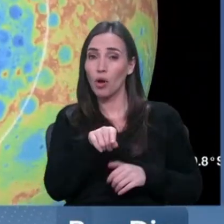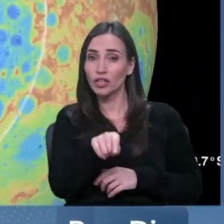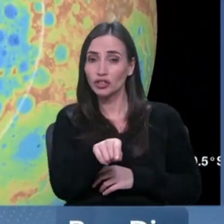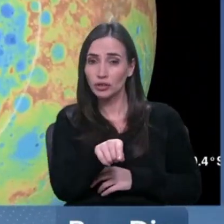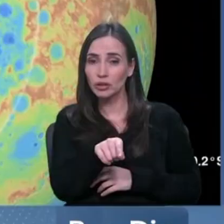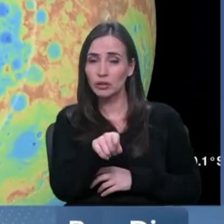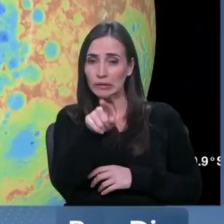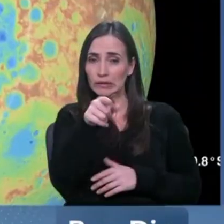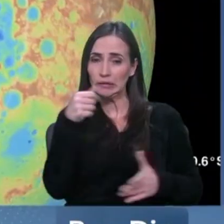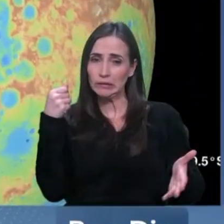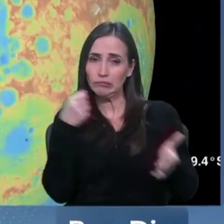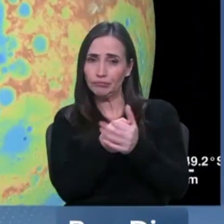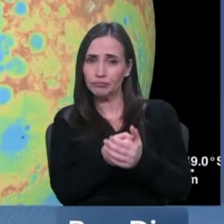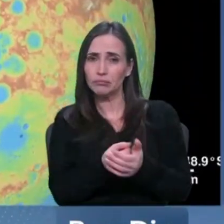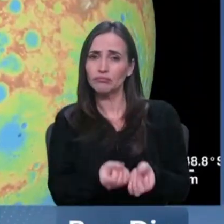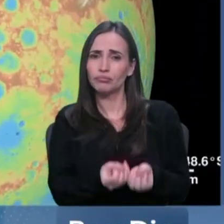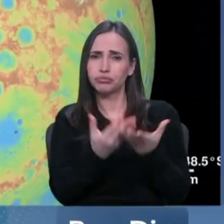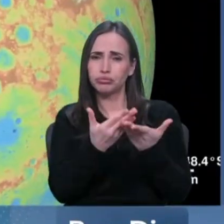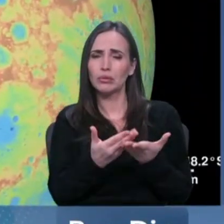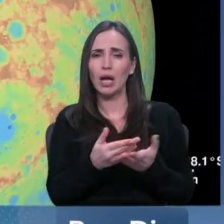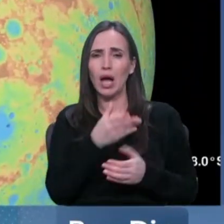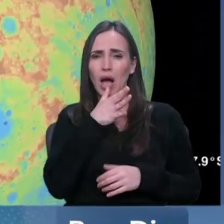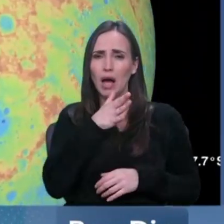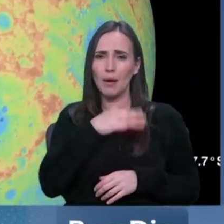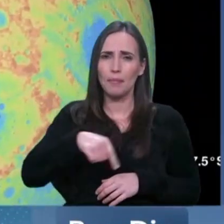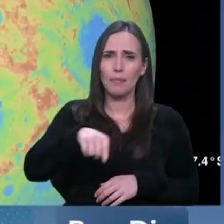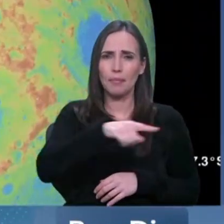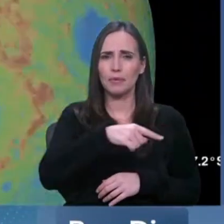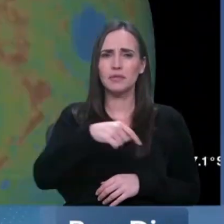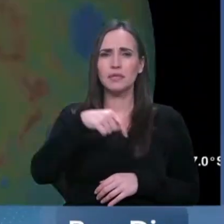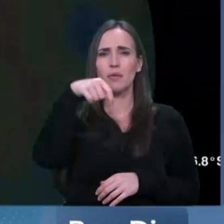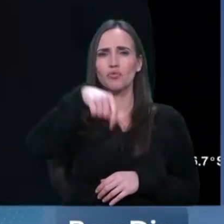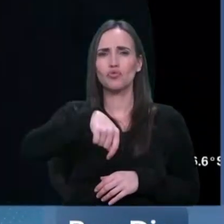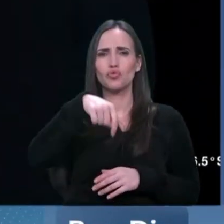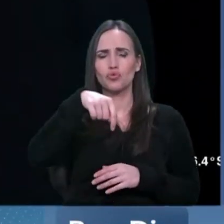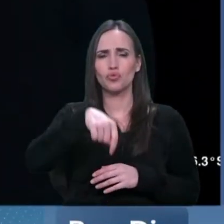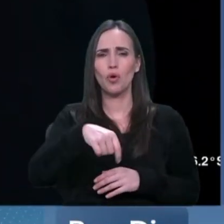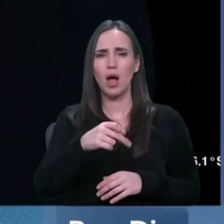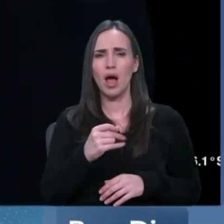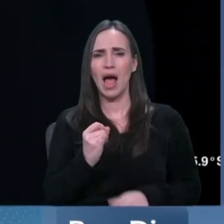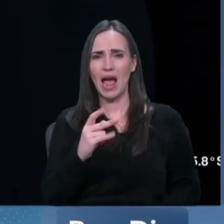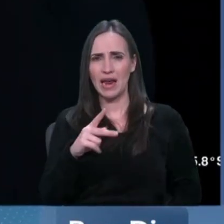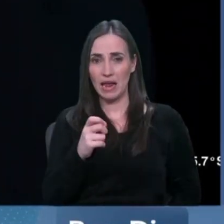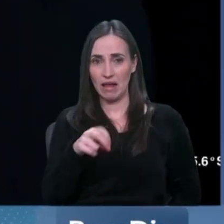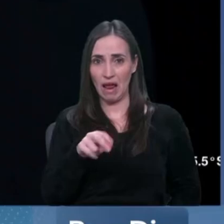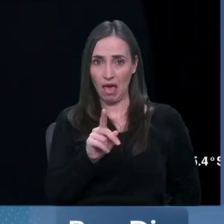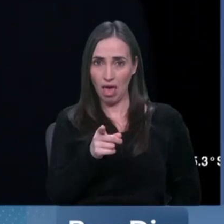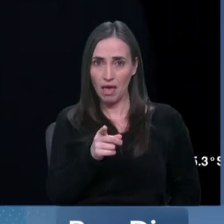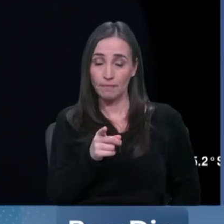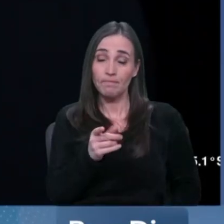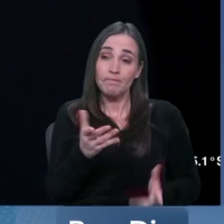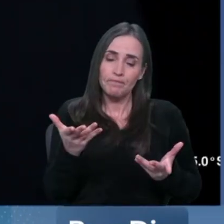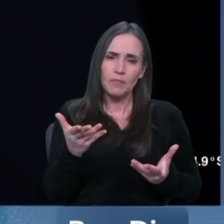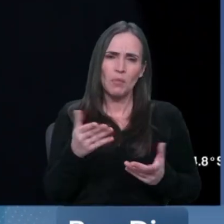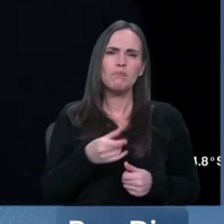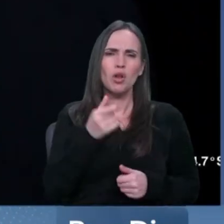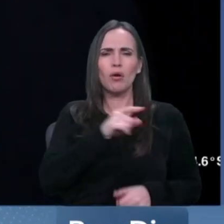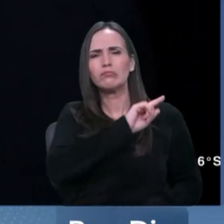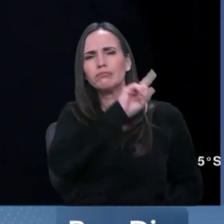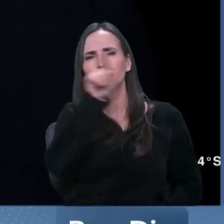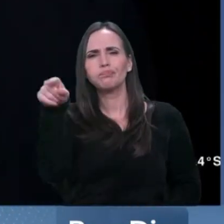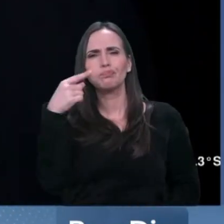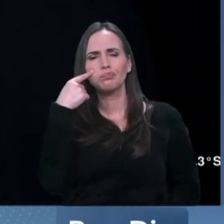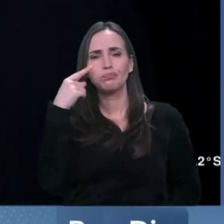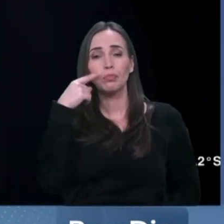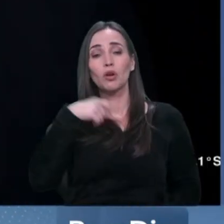bacia que nós estamos a ver aqui nesta representação, a bacia do Polo Sul de Aitken? Bom, nada melhor, Jorge, do que ir lá. Bom, não